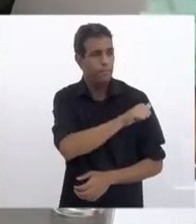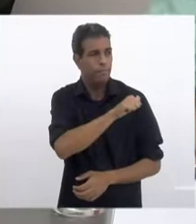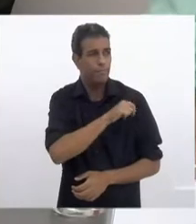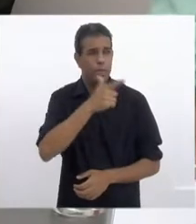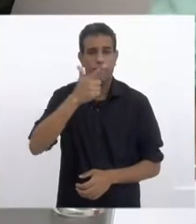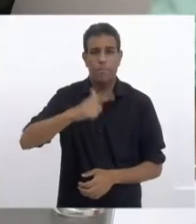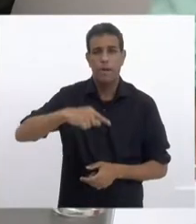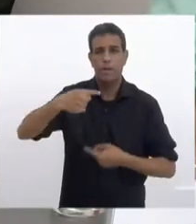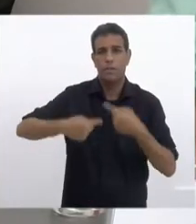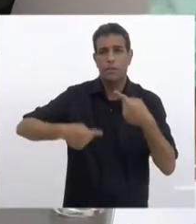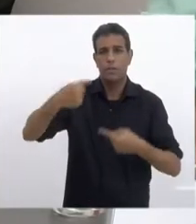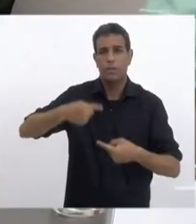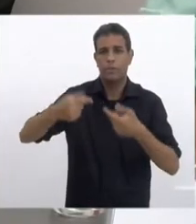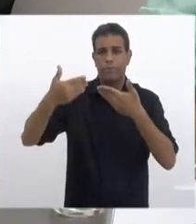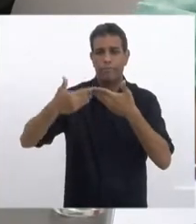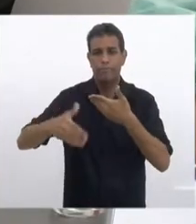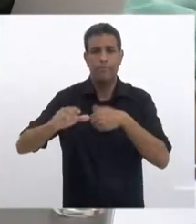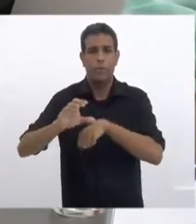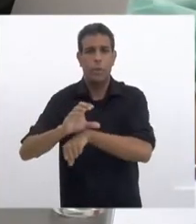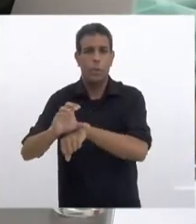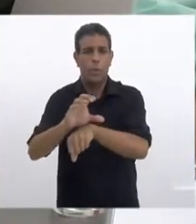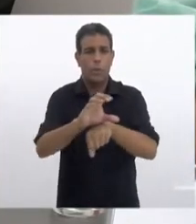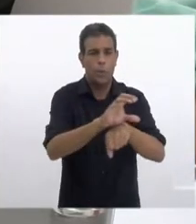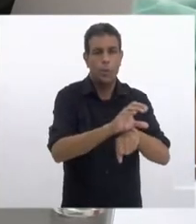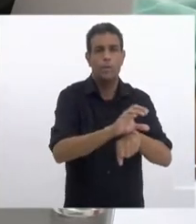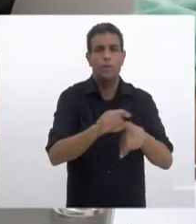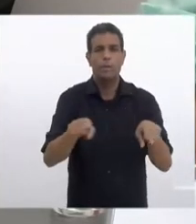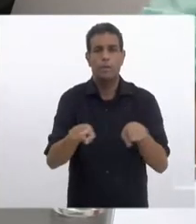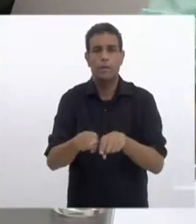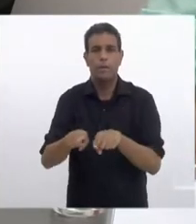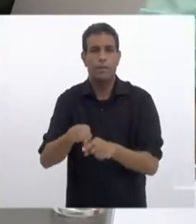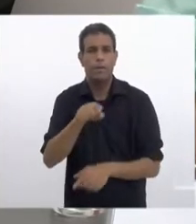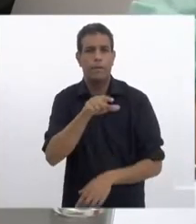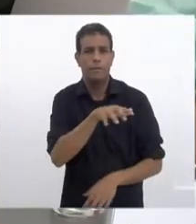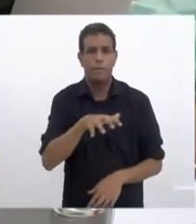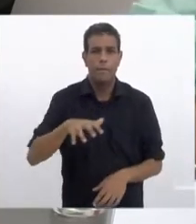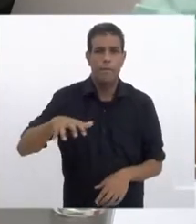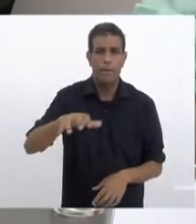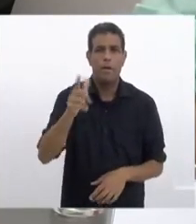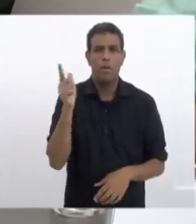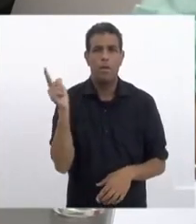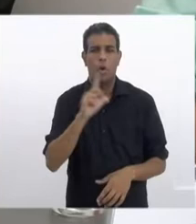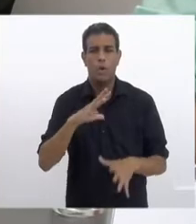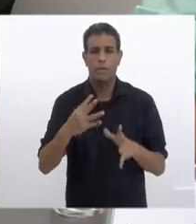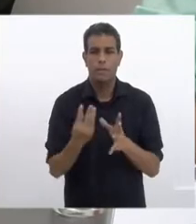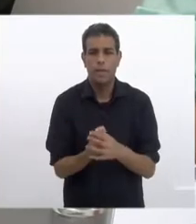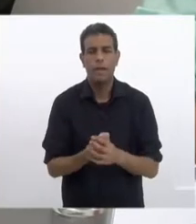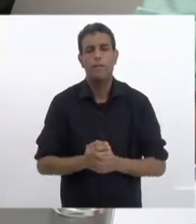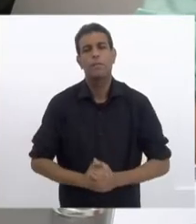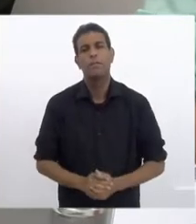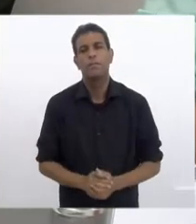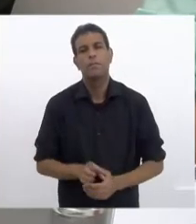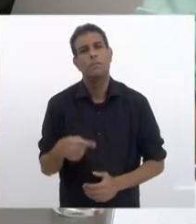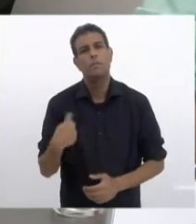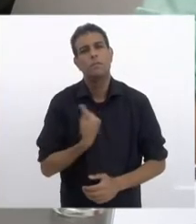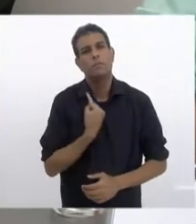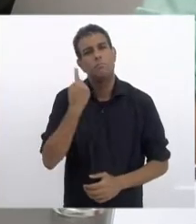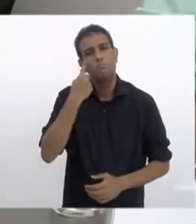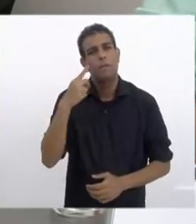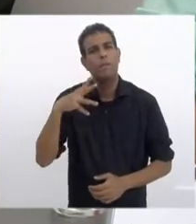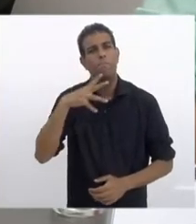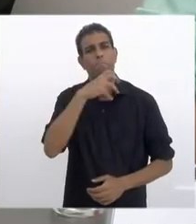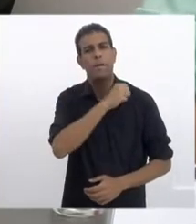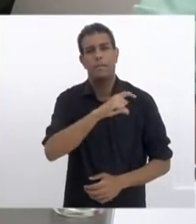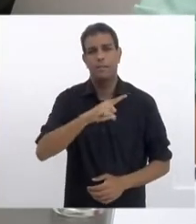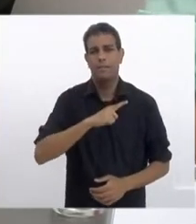discussões acontecendo agora com os conselhos municipais de saúde para que isso se fortaleça no território. É uma perspectiva em que